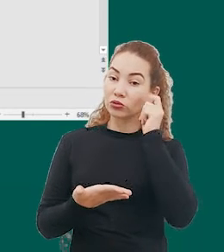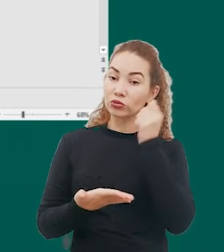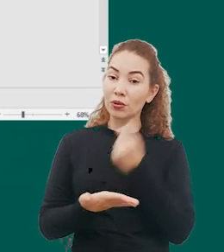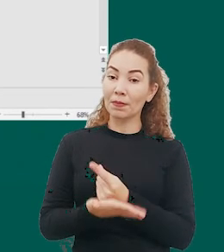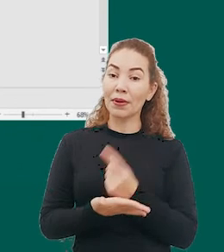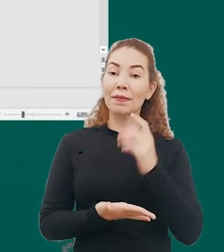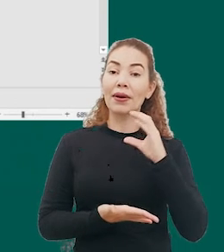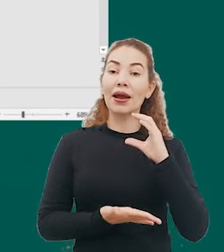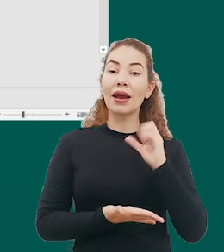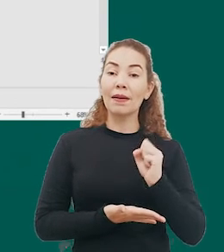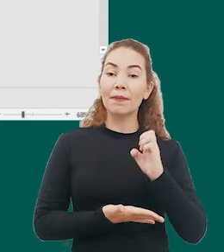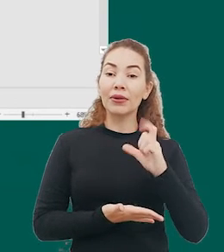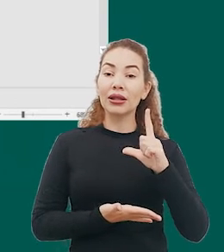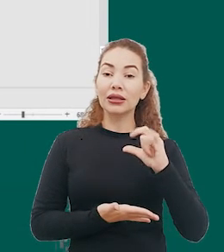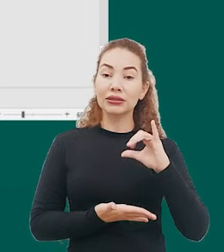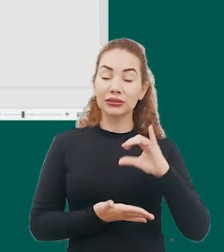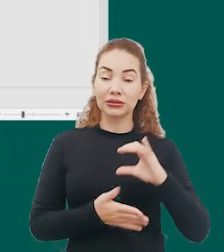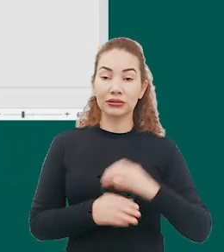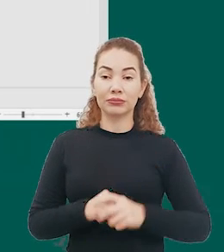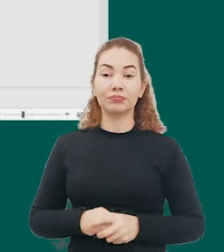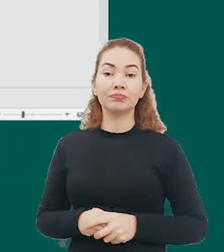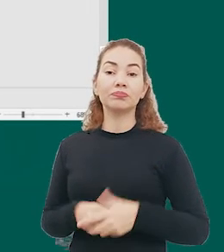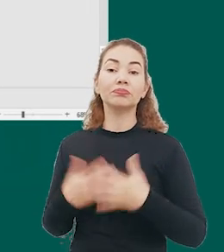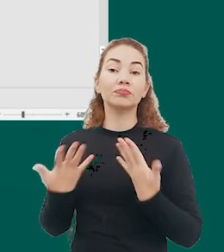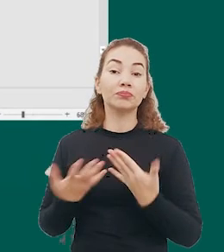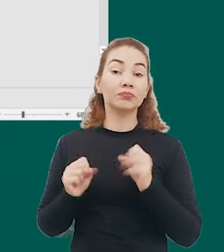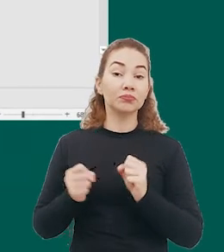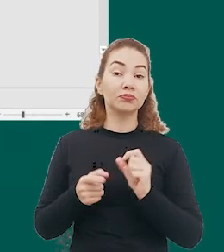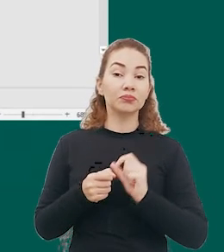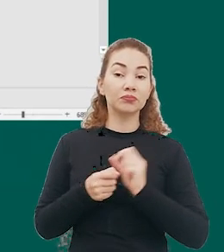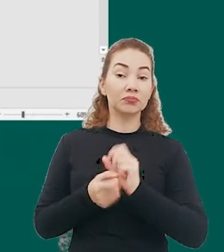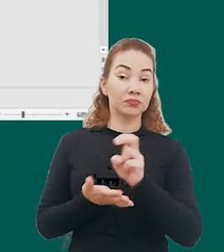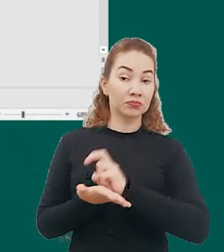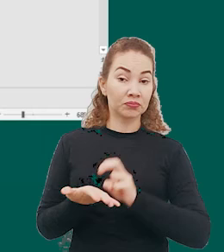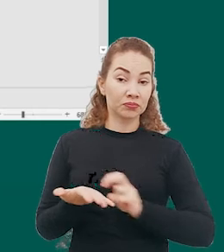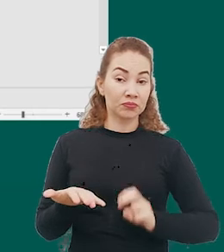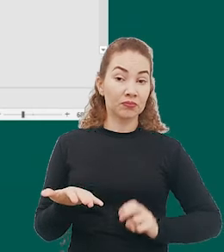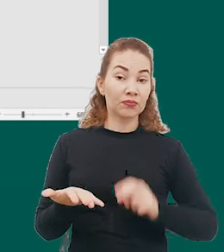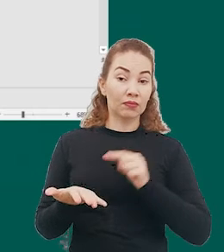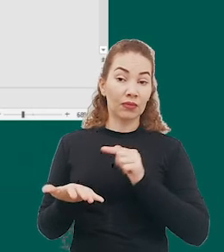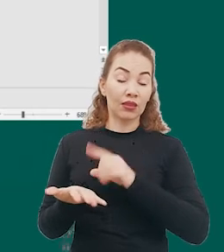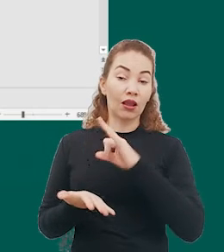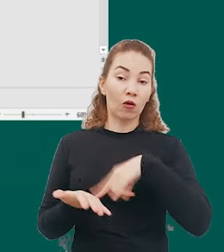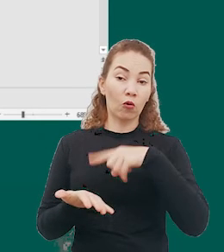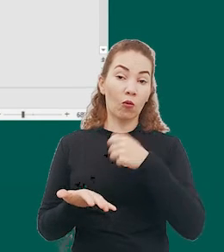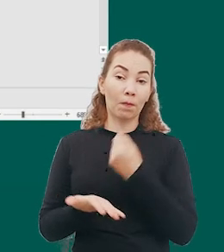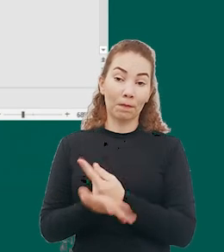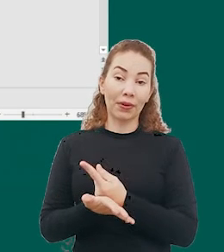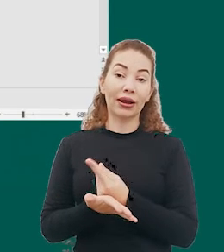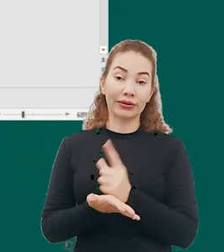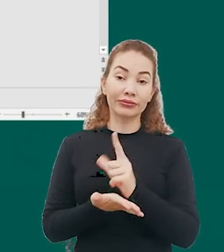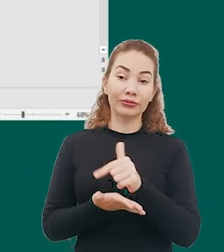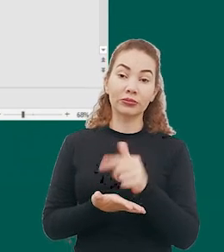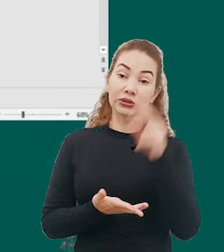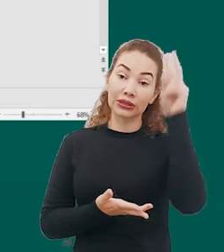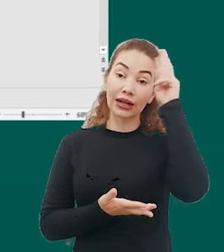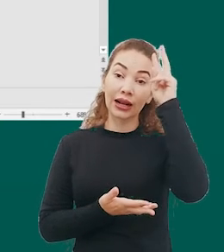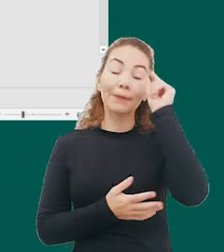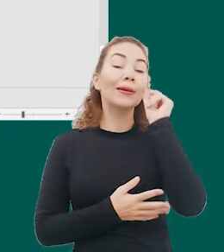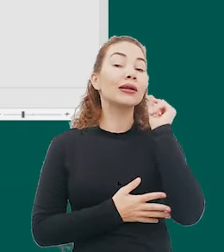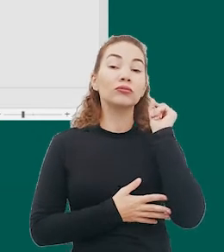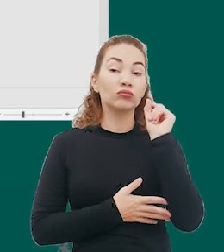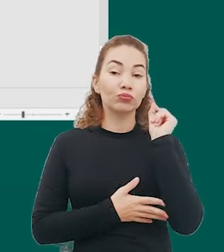Selic, certo? Então, ali podemos fazer a impressão deste DARF para fazer o pagamento. Lembrando